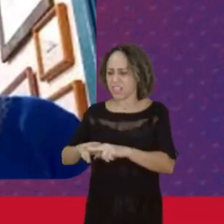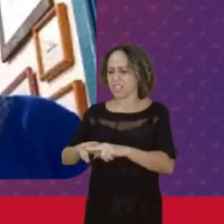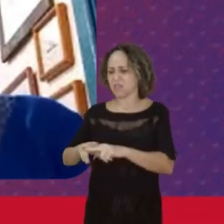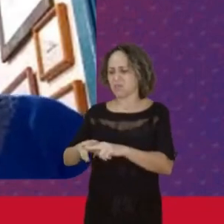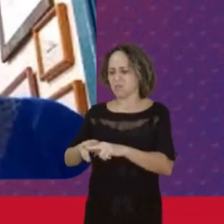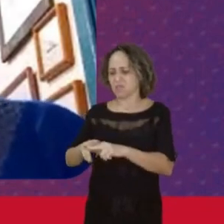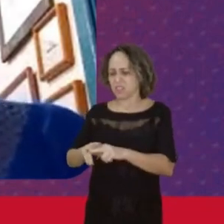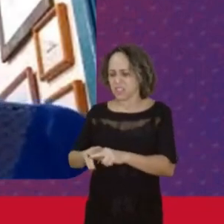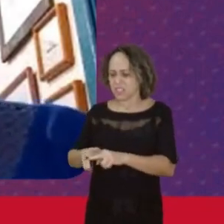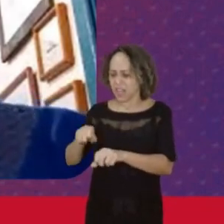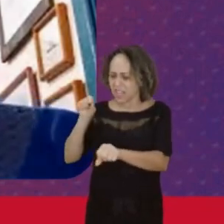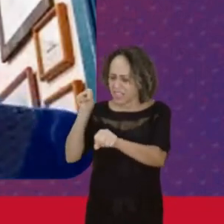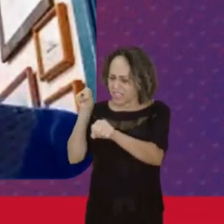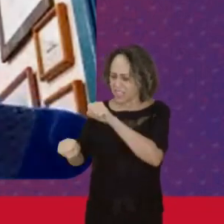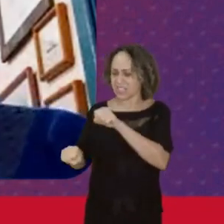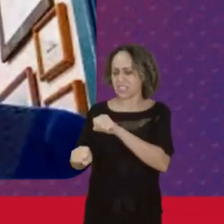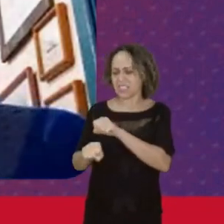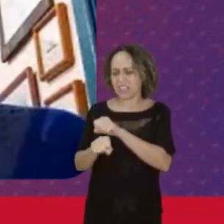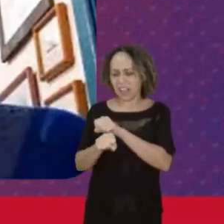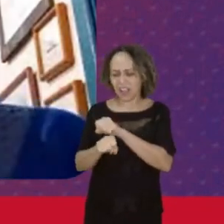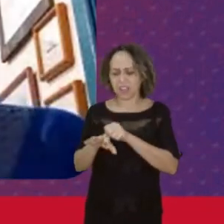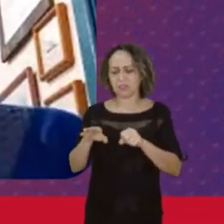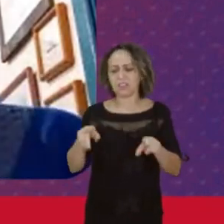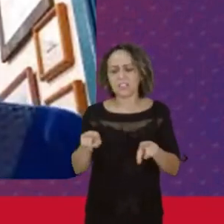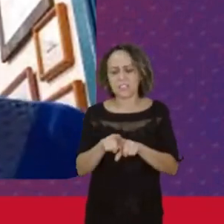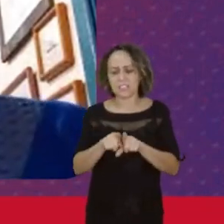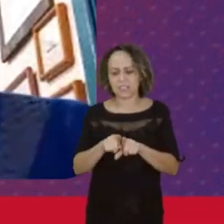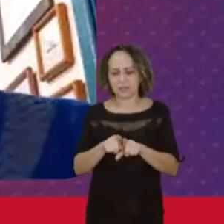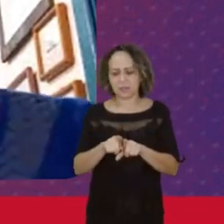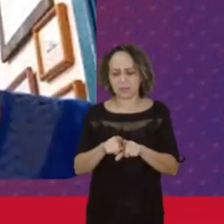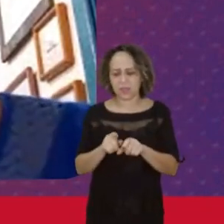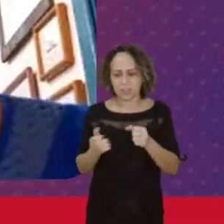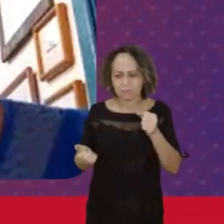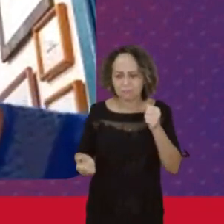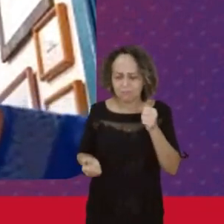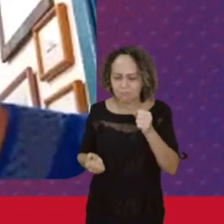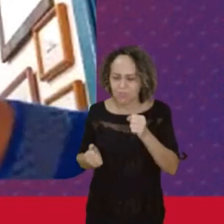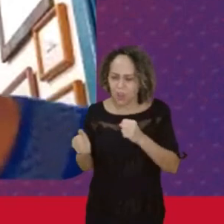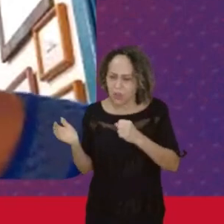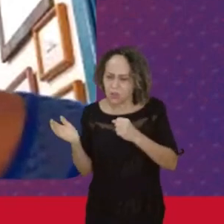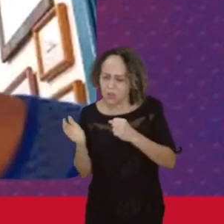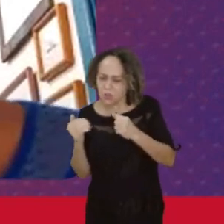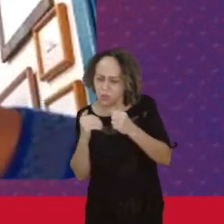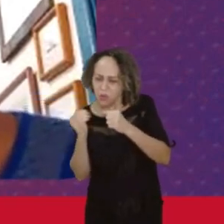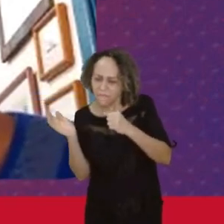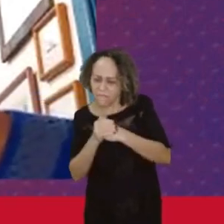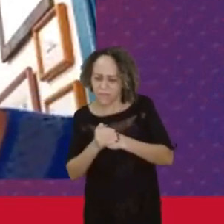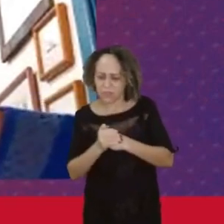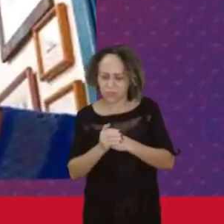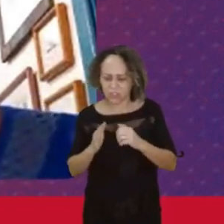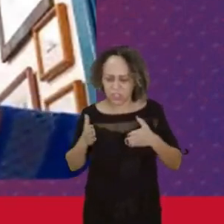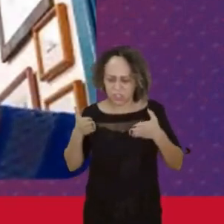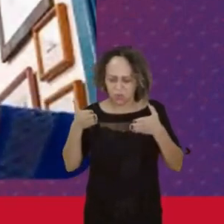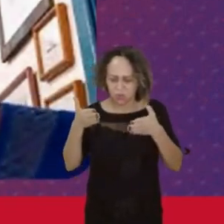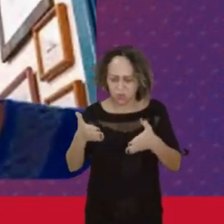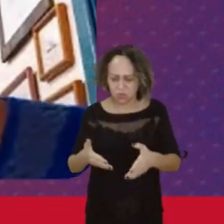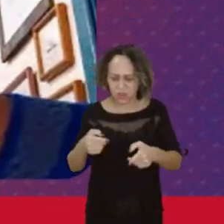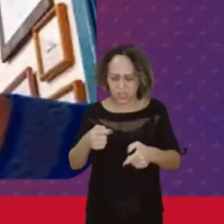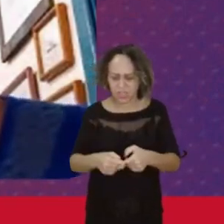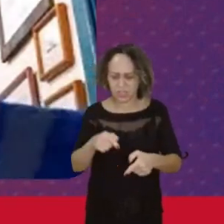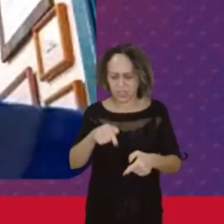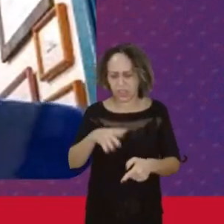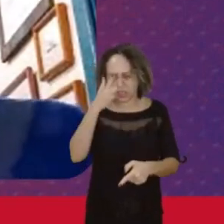entanto, sai o jornal, a imprensa feminista, pedindo anistia, pedindo democracia,